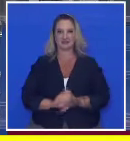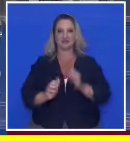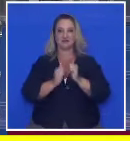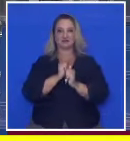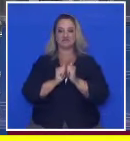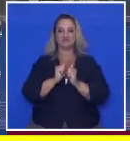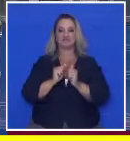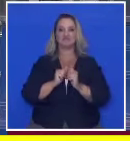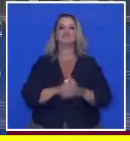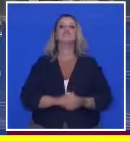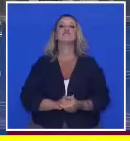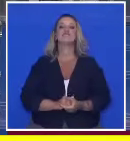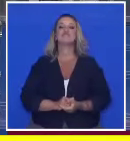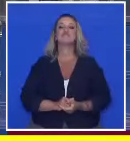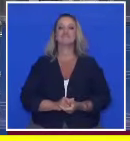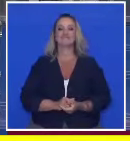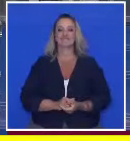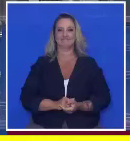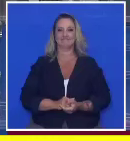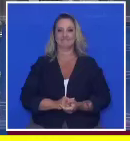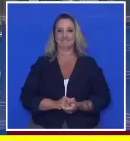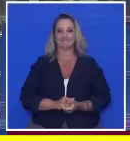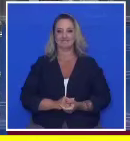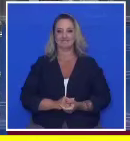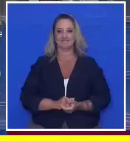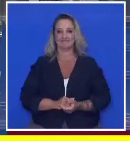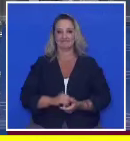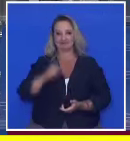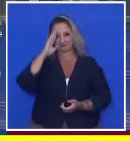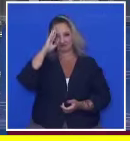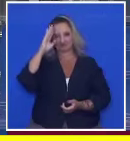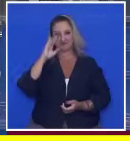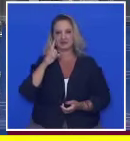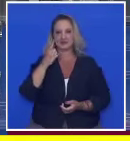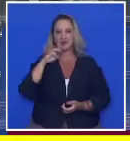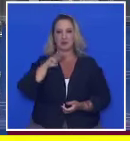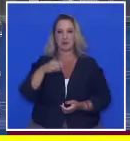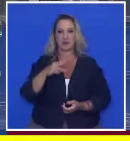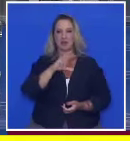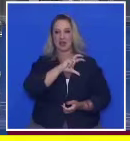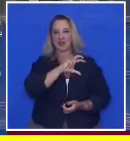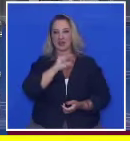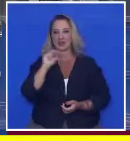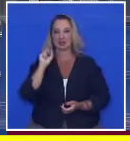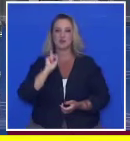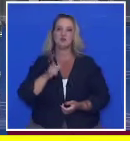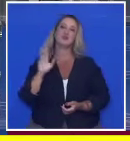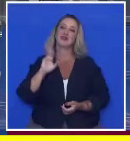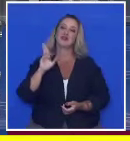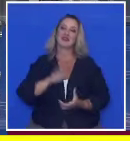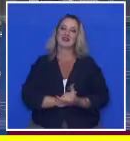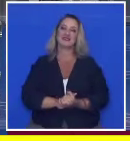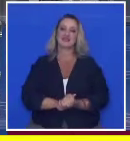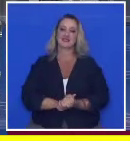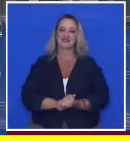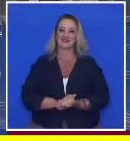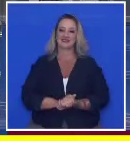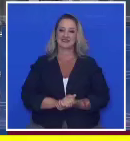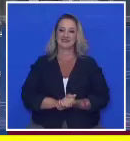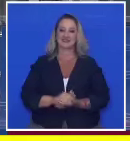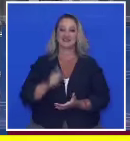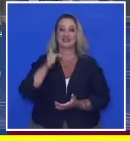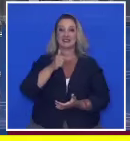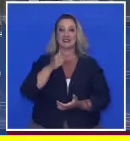Time Mania, concurso número 1600, com prêmio de R$1,500 mil. Bola marrom,